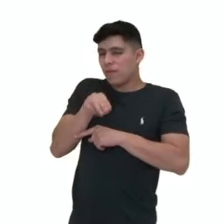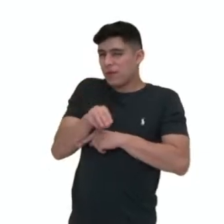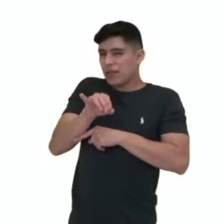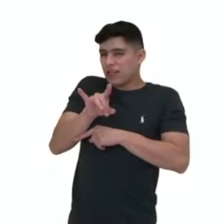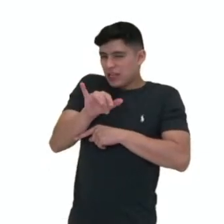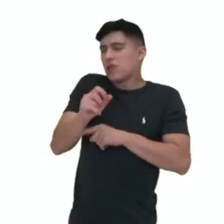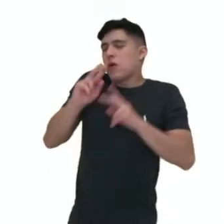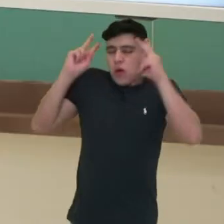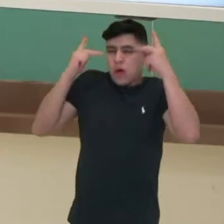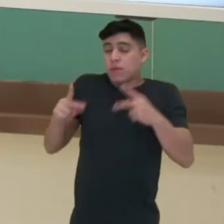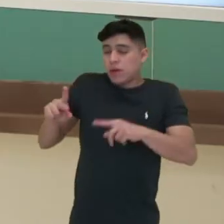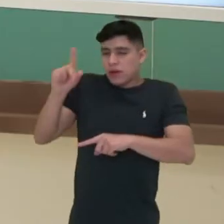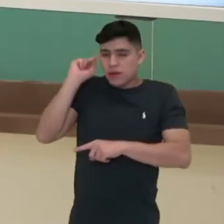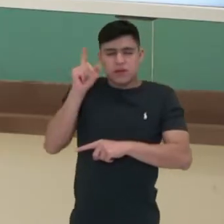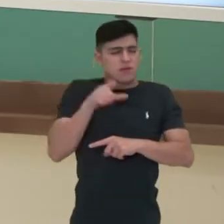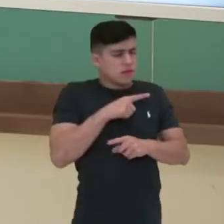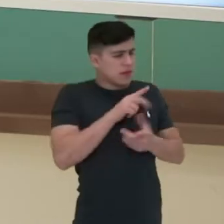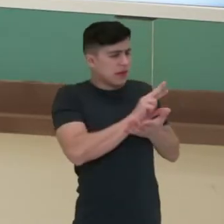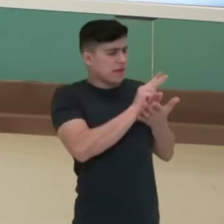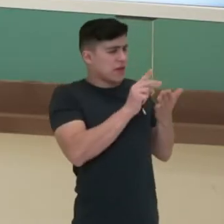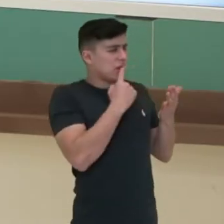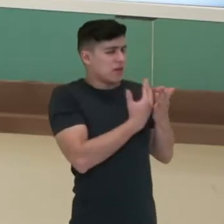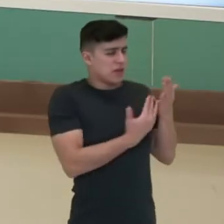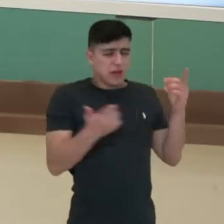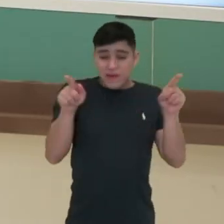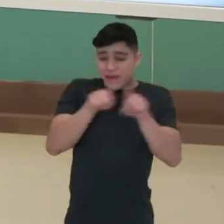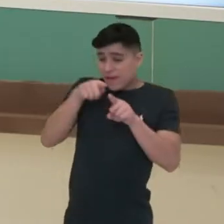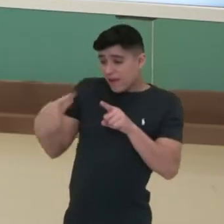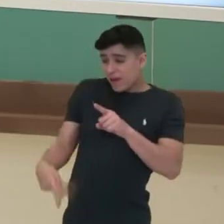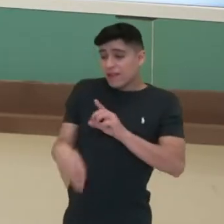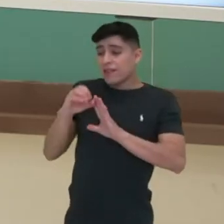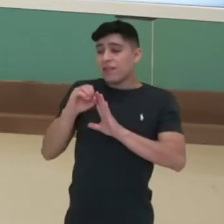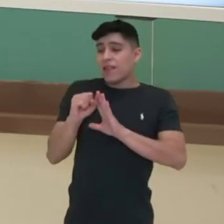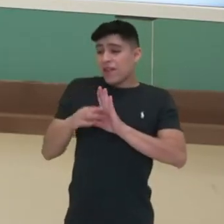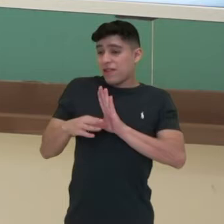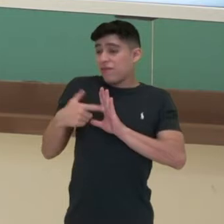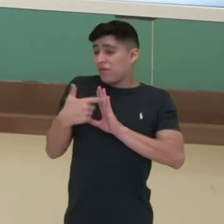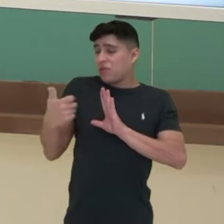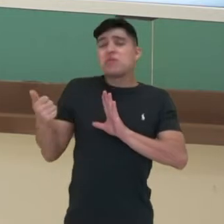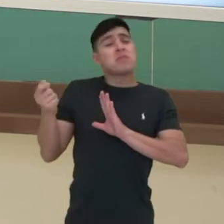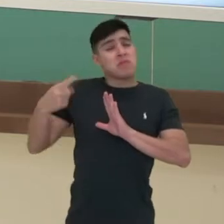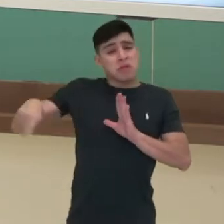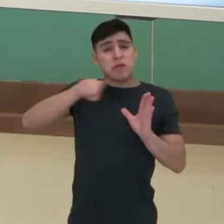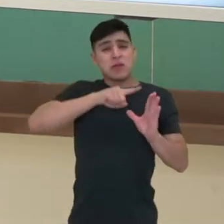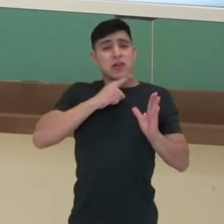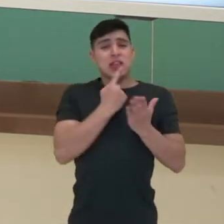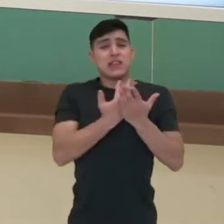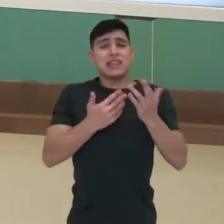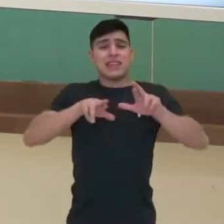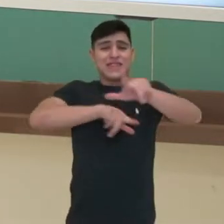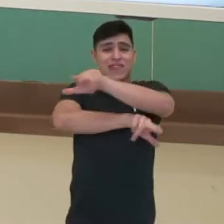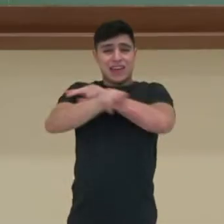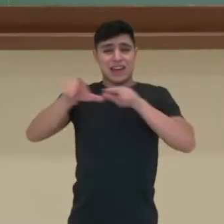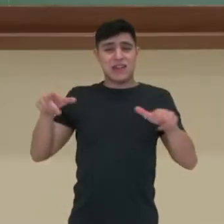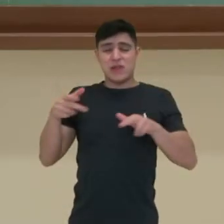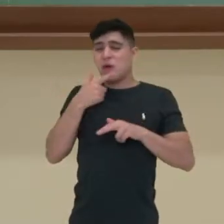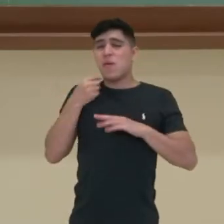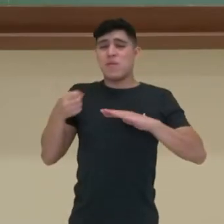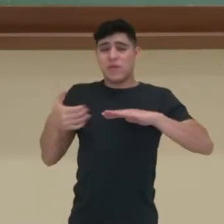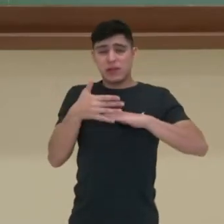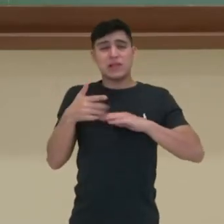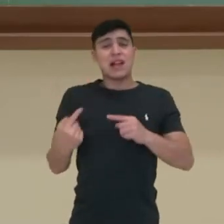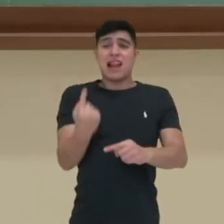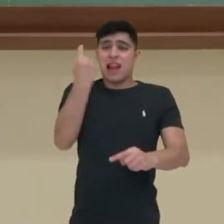variedades sanguíneas semelhantes aos humanos modernos. Ok? Então, esse assunto, assim, é bem importante. E também lembrando